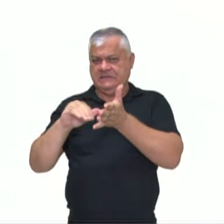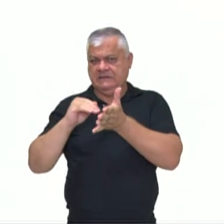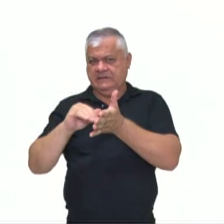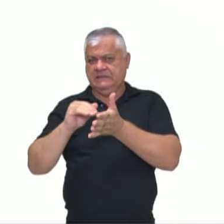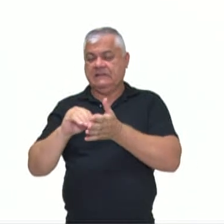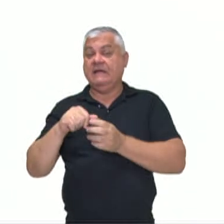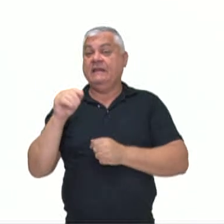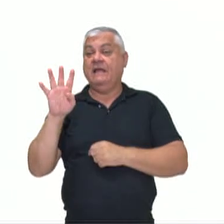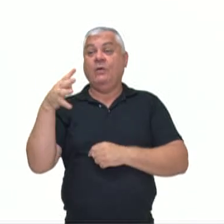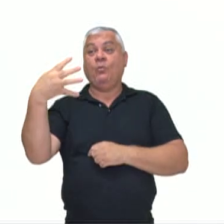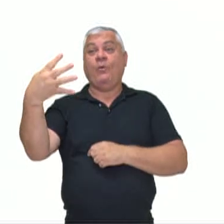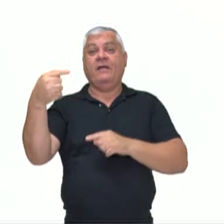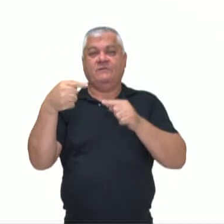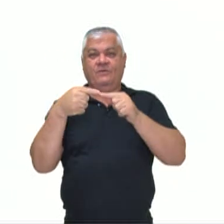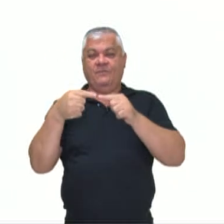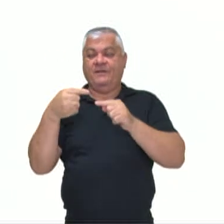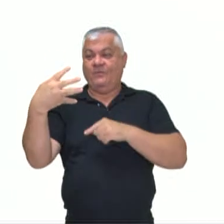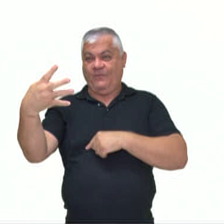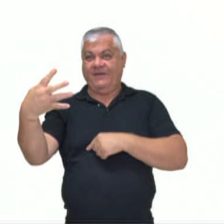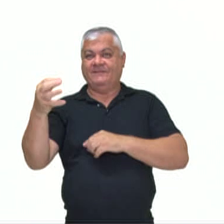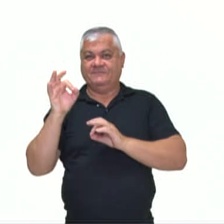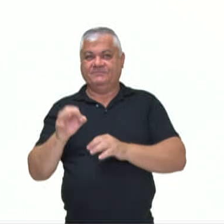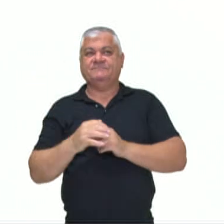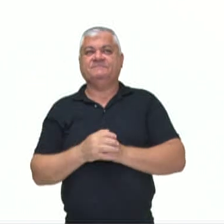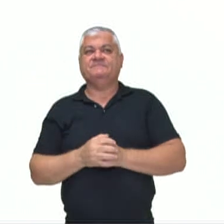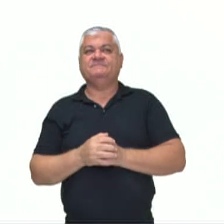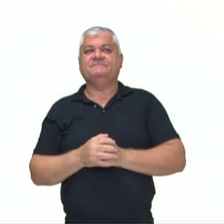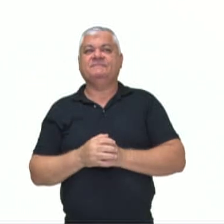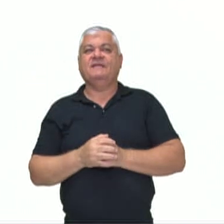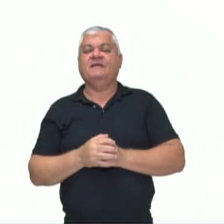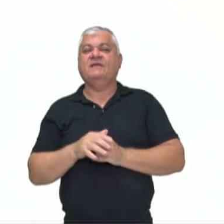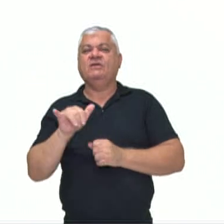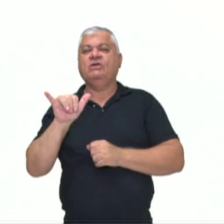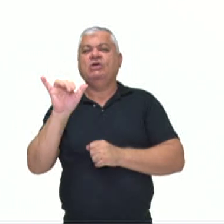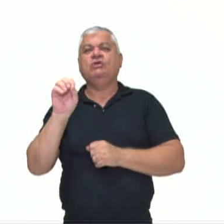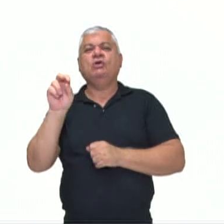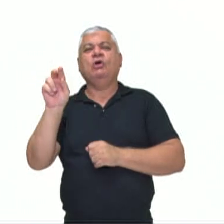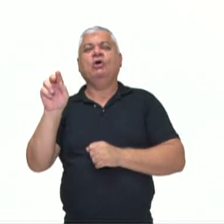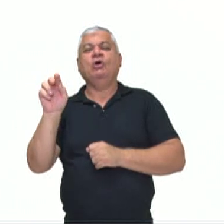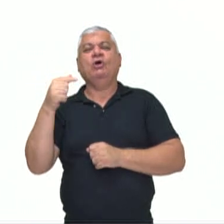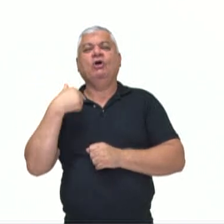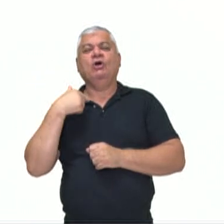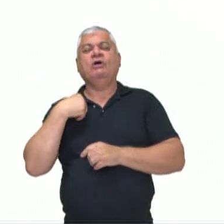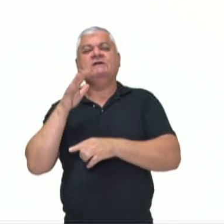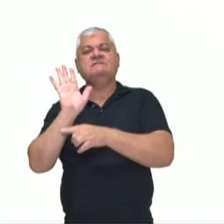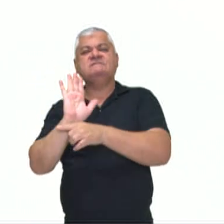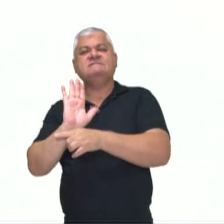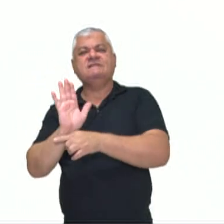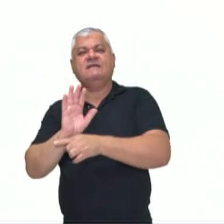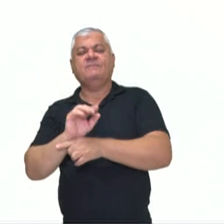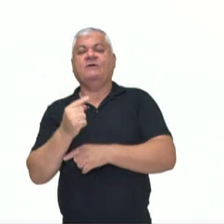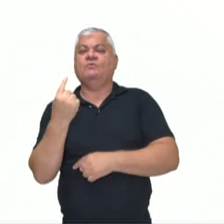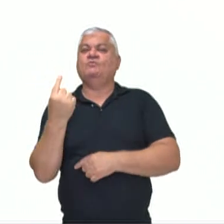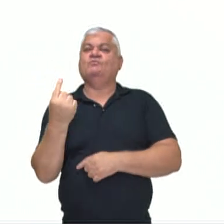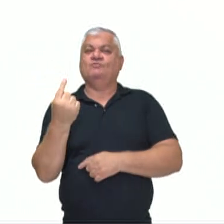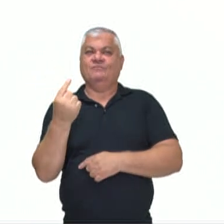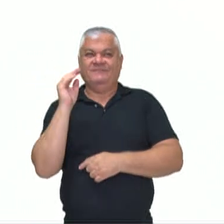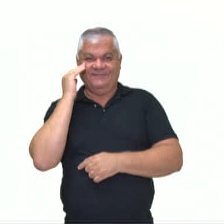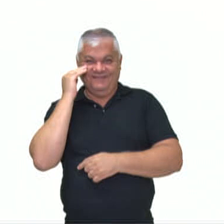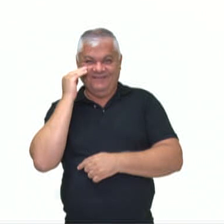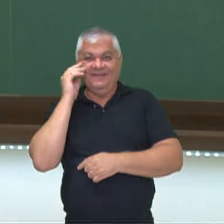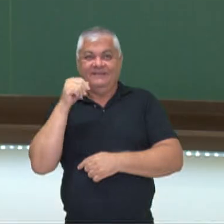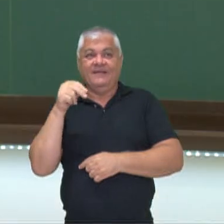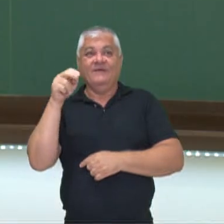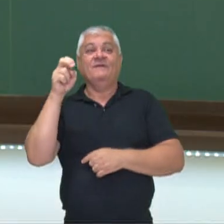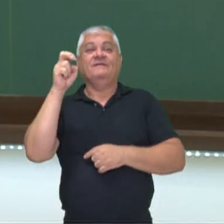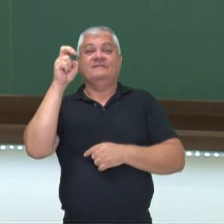4, porque ela é minha nova secretária. E por fim, yo no pienso ir al cine. 1, quer dizer que eu não penso